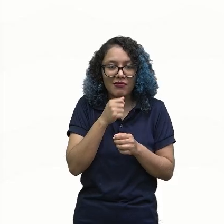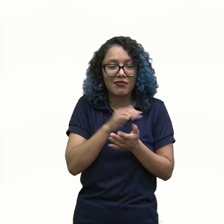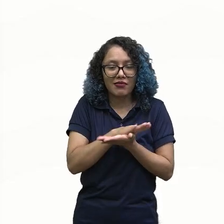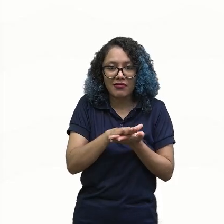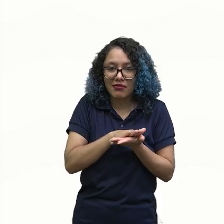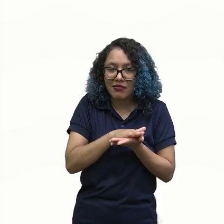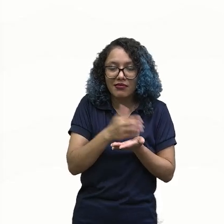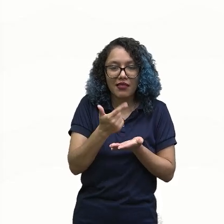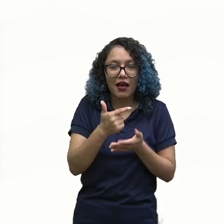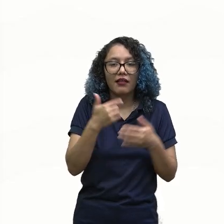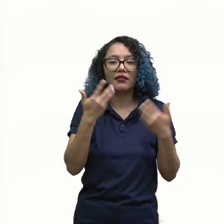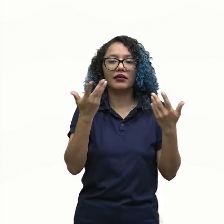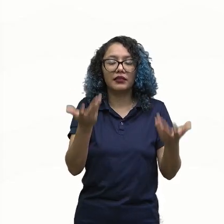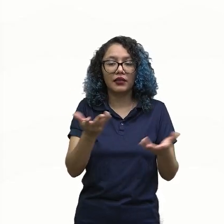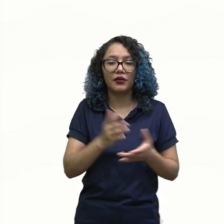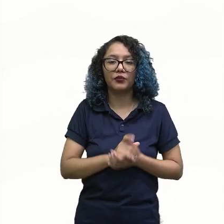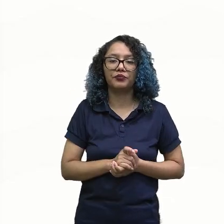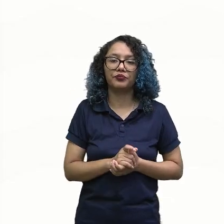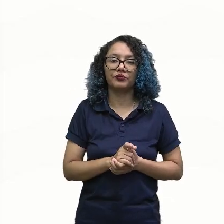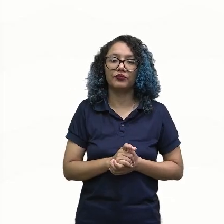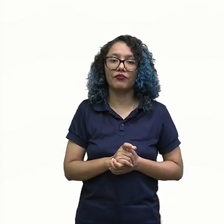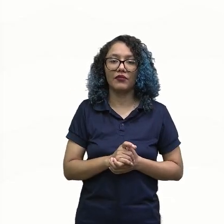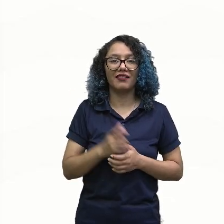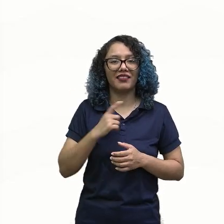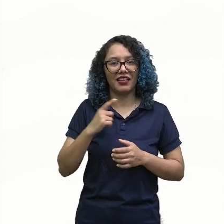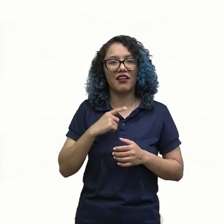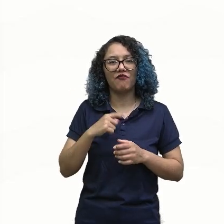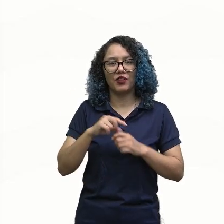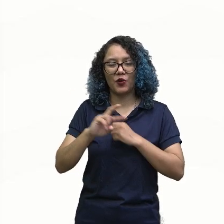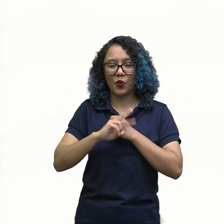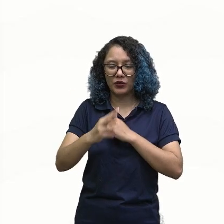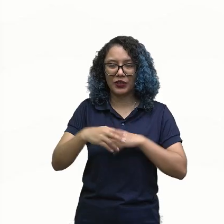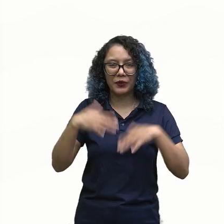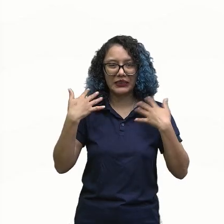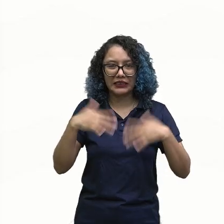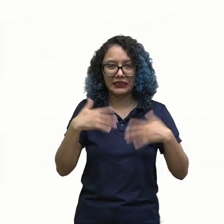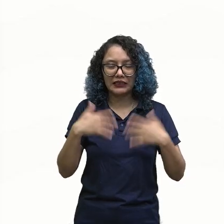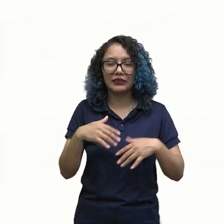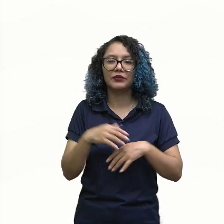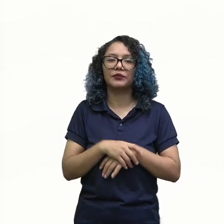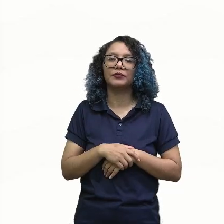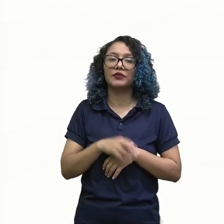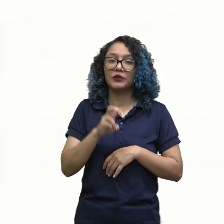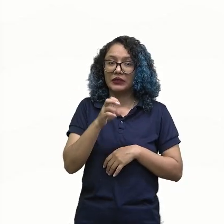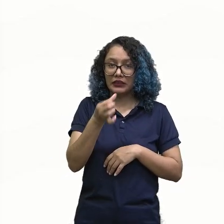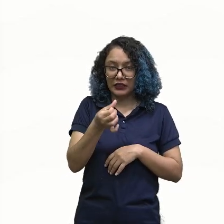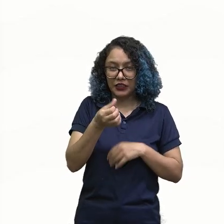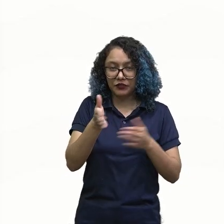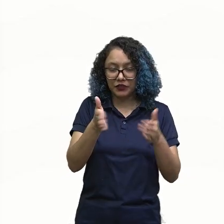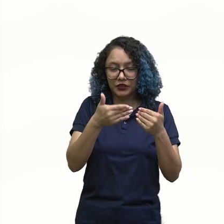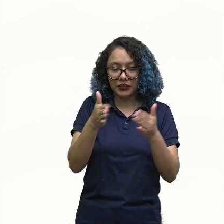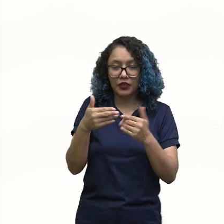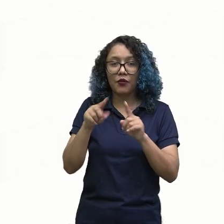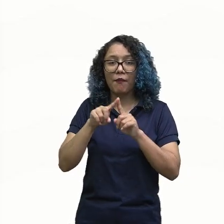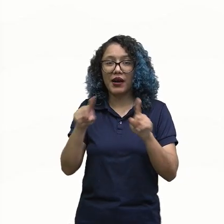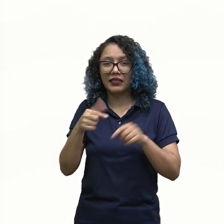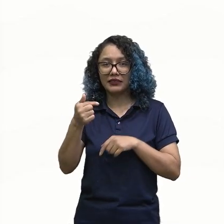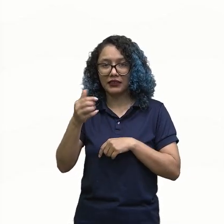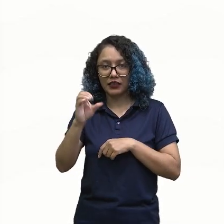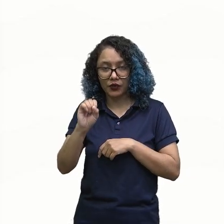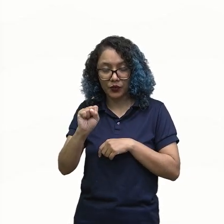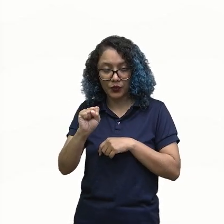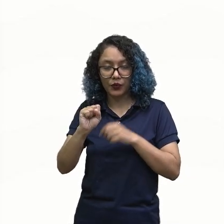maior. 85 foram fechadas e 78 foram abertas. Mas